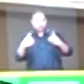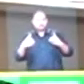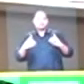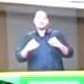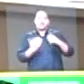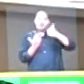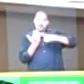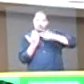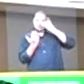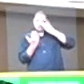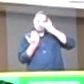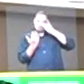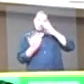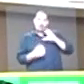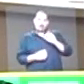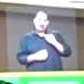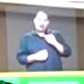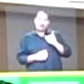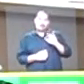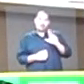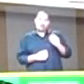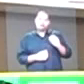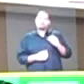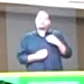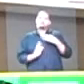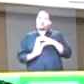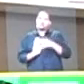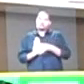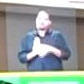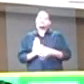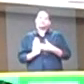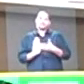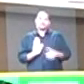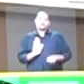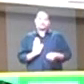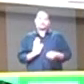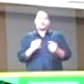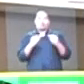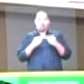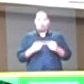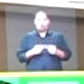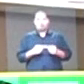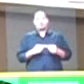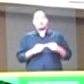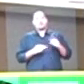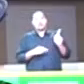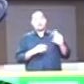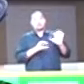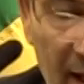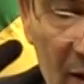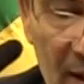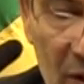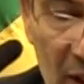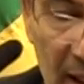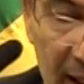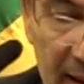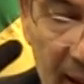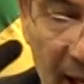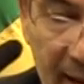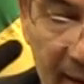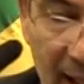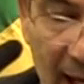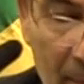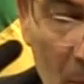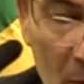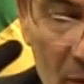o projeto de autoria do deputado Lineu Olímpio que proíbe as empresas concessionárias de energia de fixarem